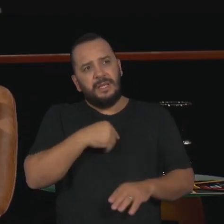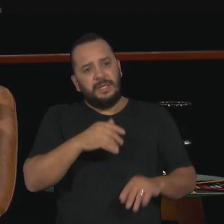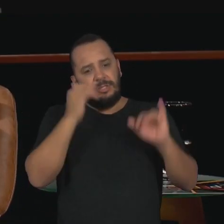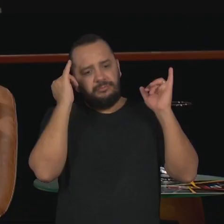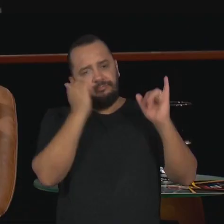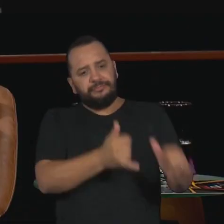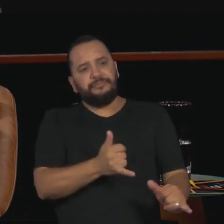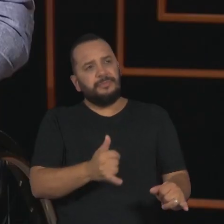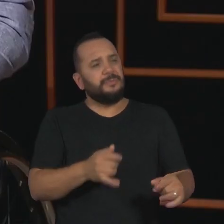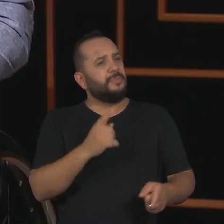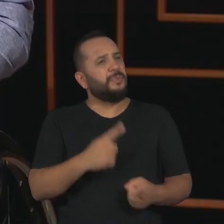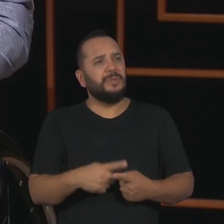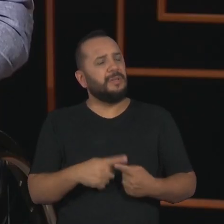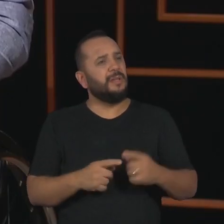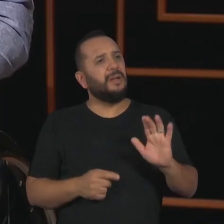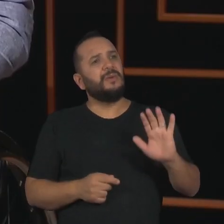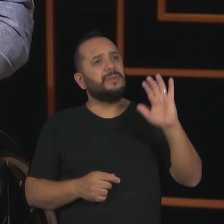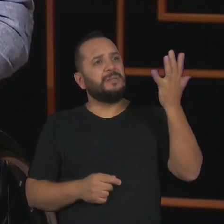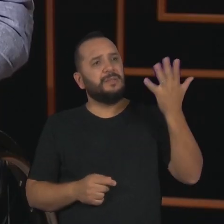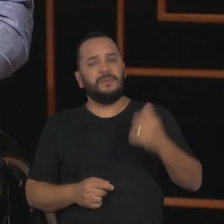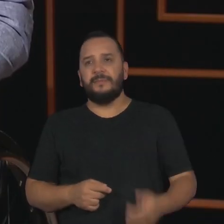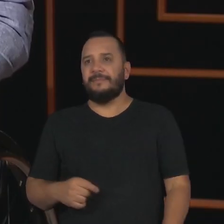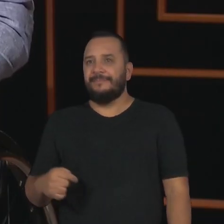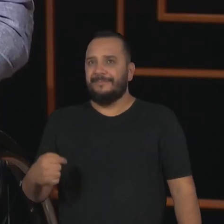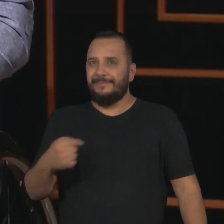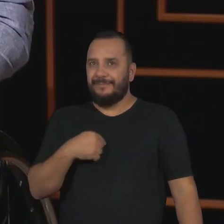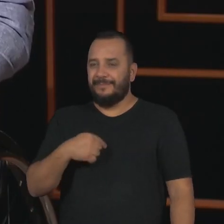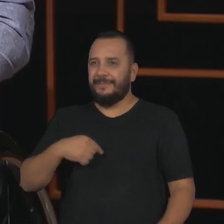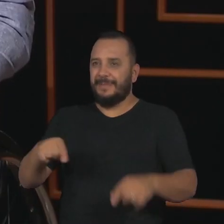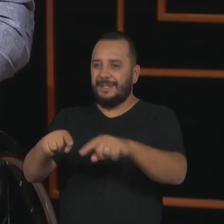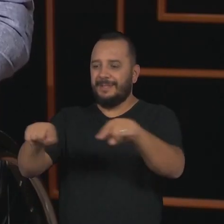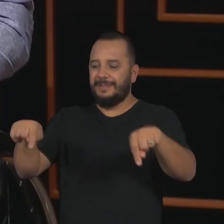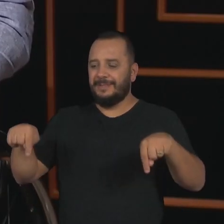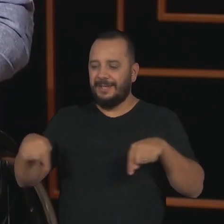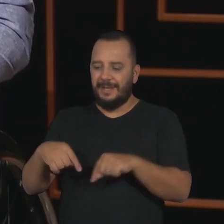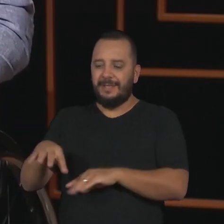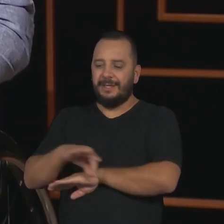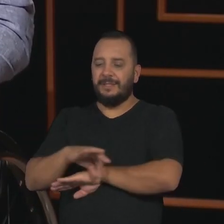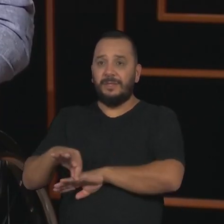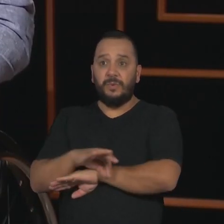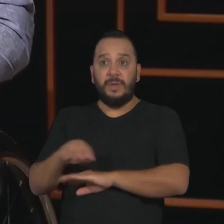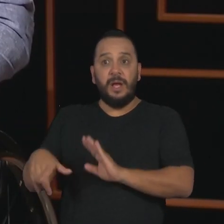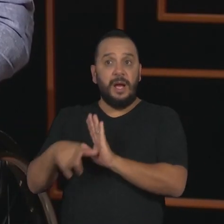que te levou a isso? Eu montei meu escritório de arquitetura ainda antes de me formar.